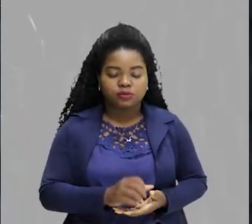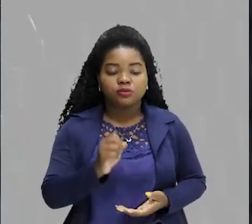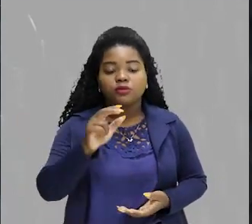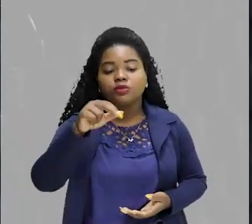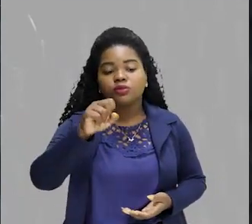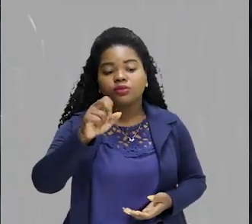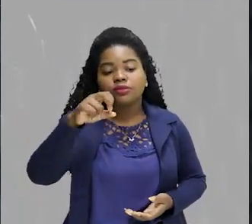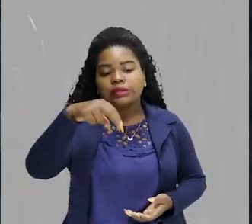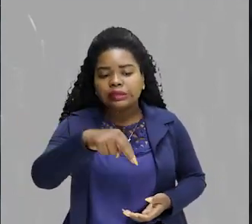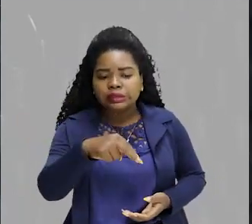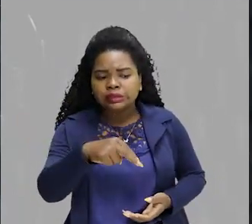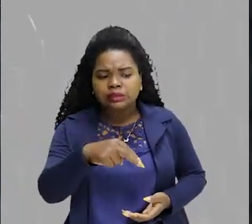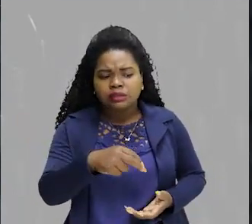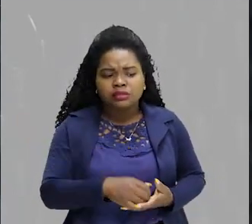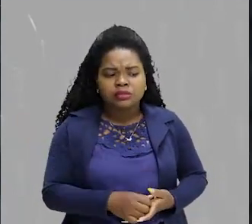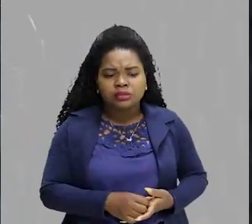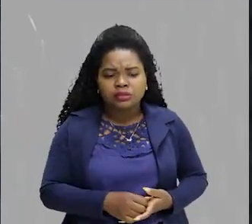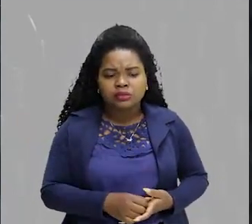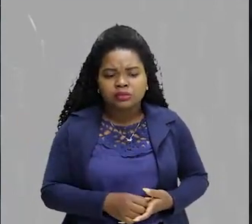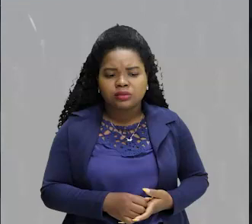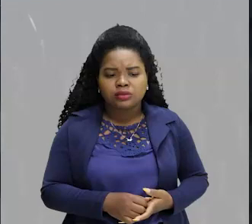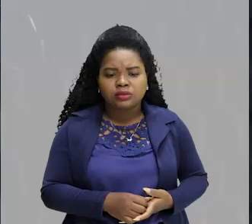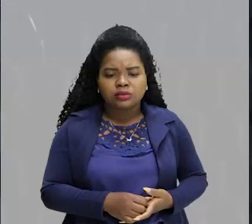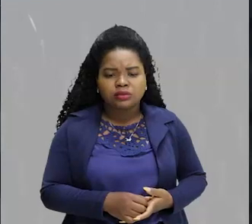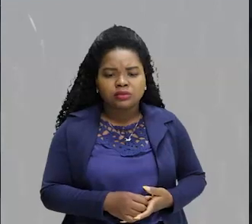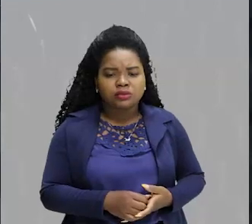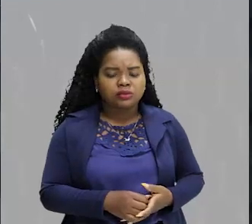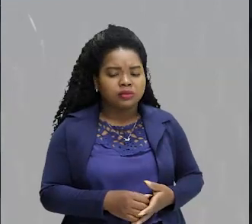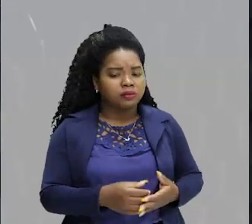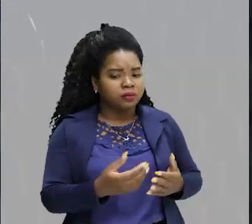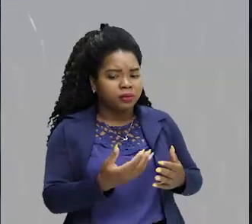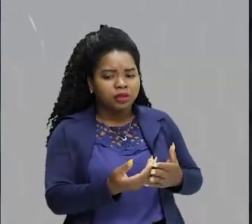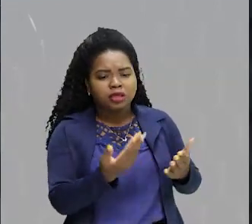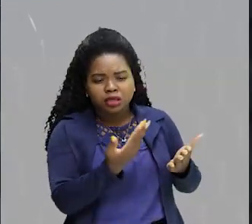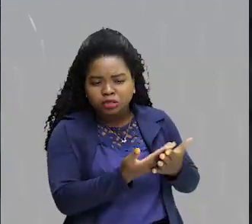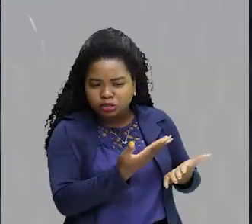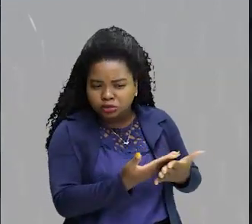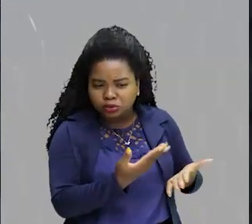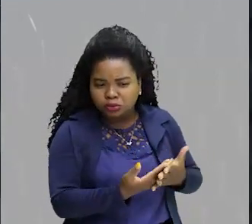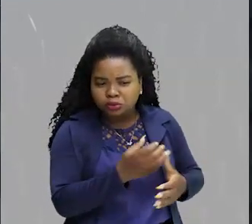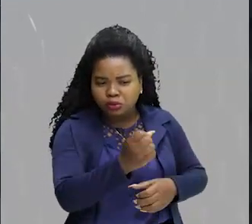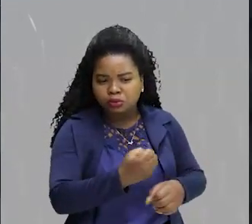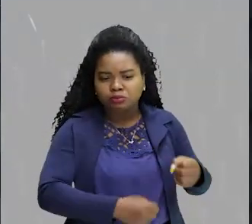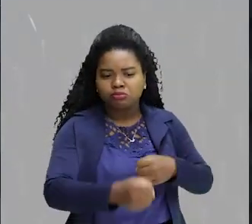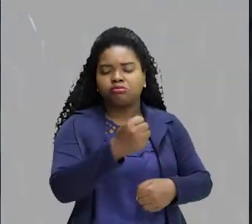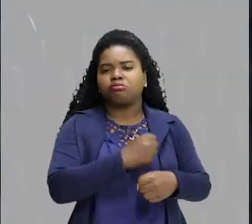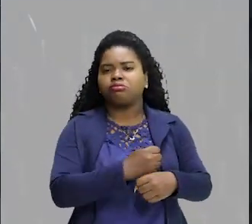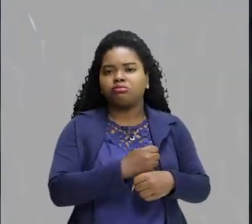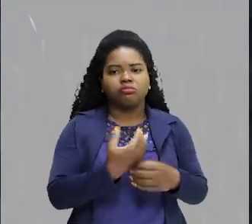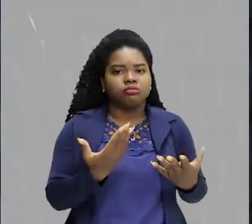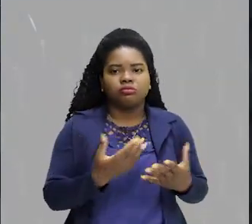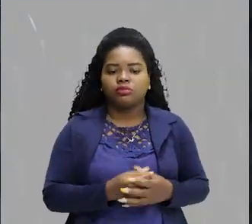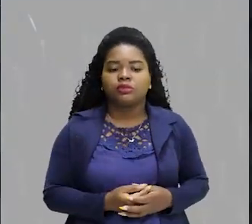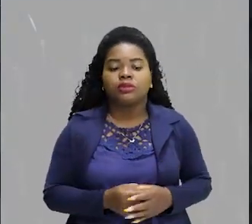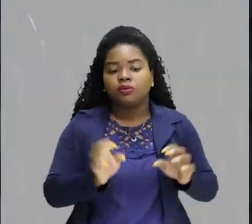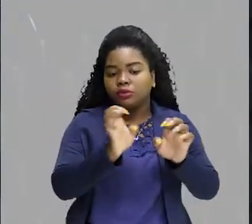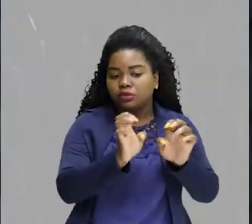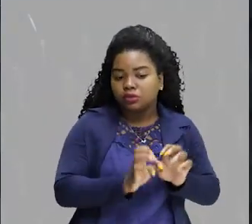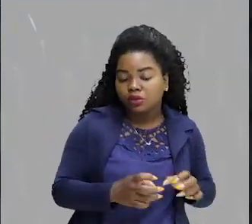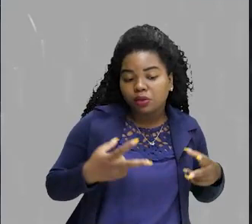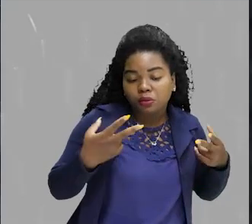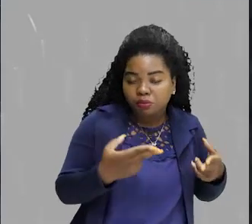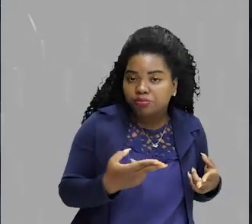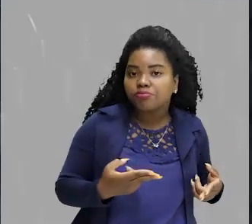Susan não era uma estudante no ano passado. Então, observem que a estrutura mantém a